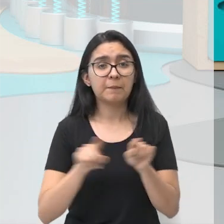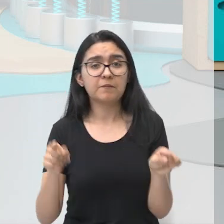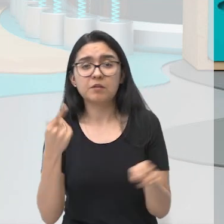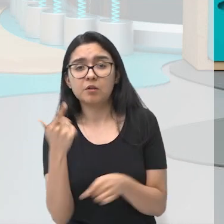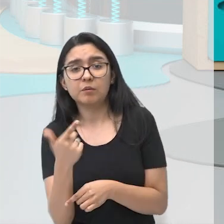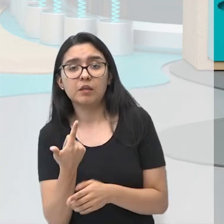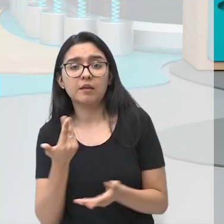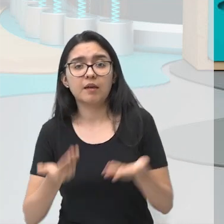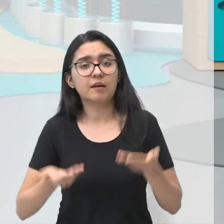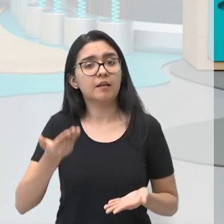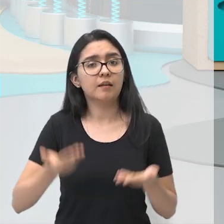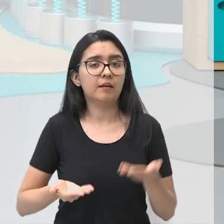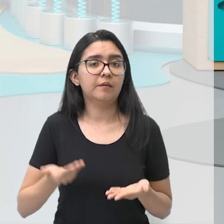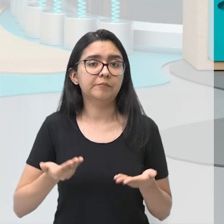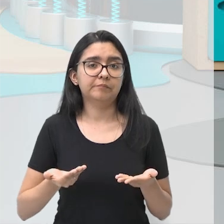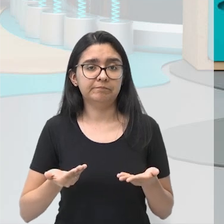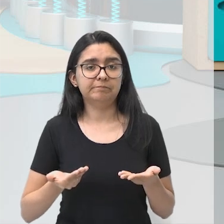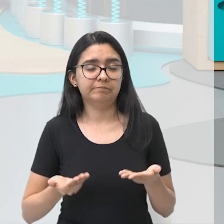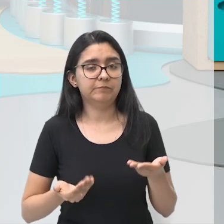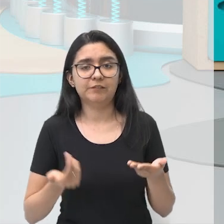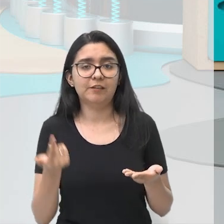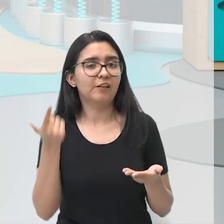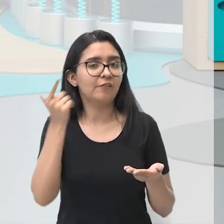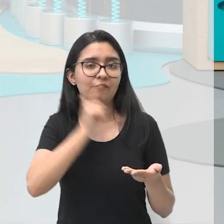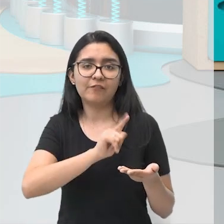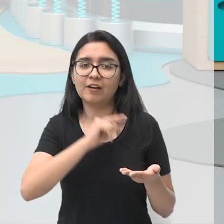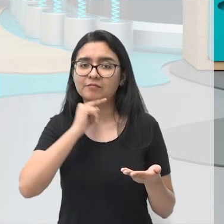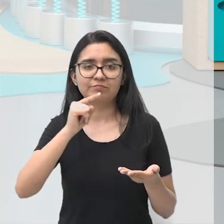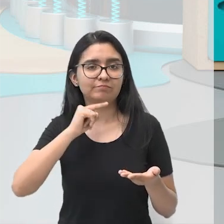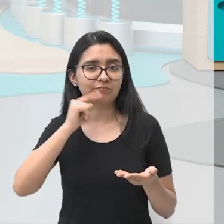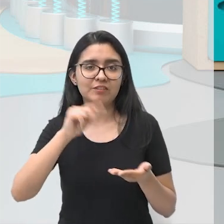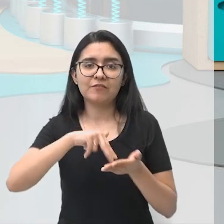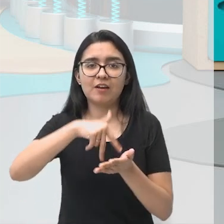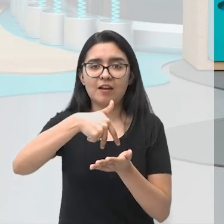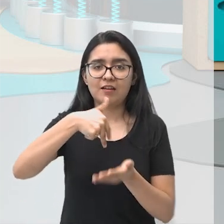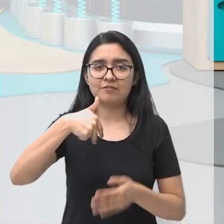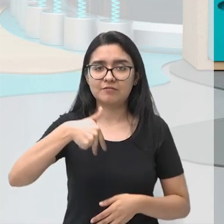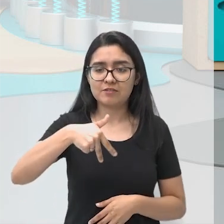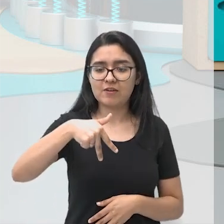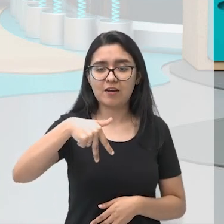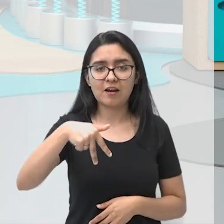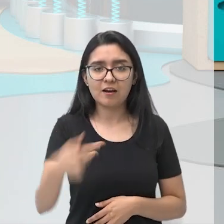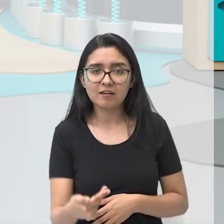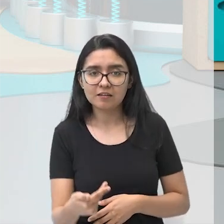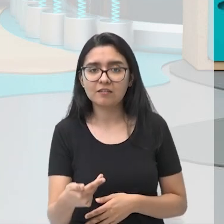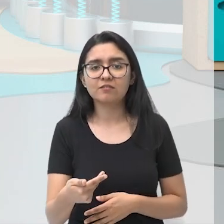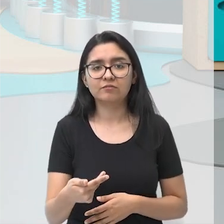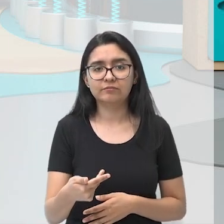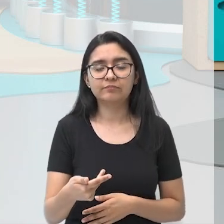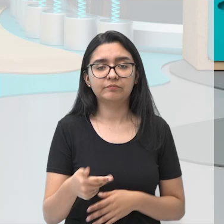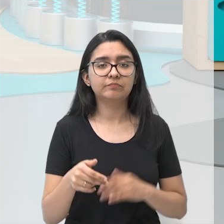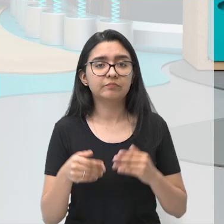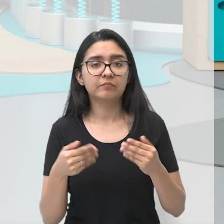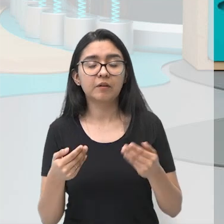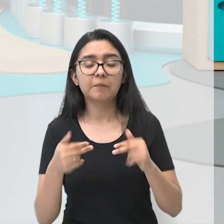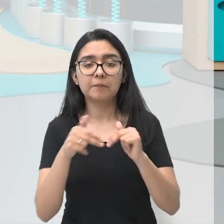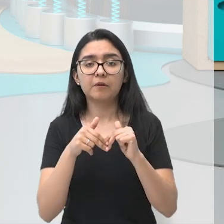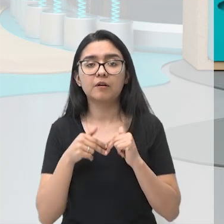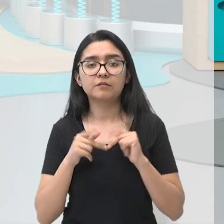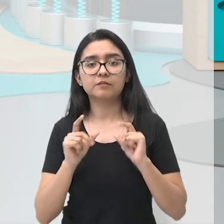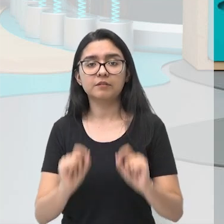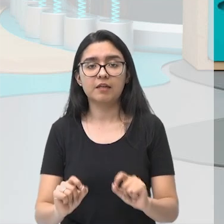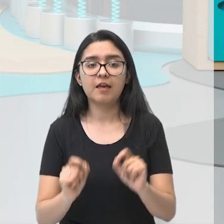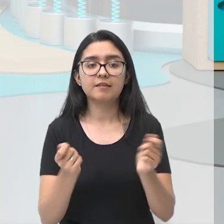debilitada, você não vai conseguir, provavelmente vai cair ali no meio do esporte, vai se machucar. Isso porque